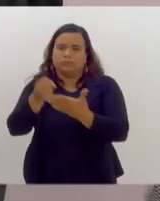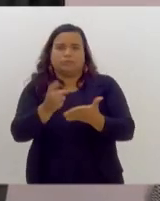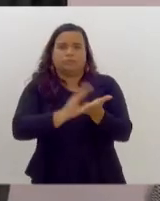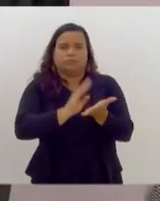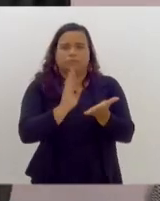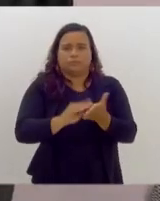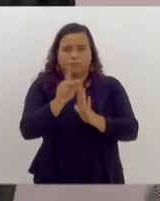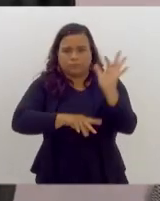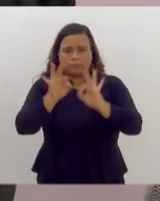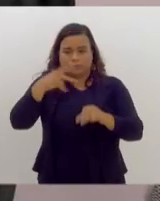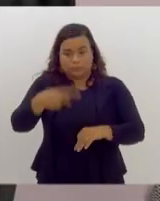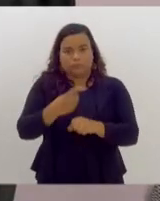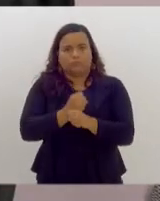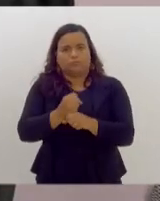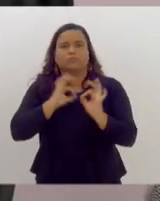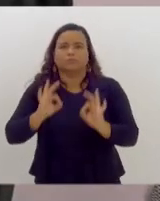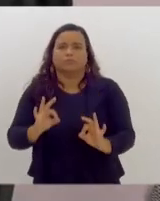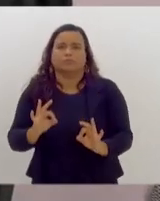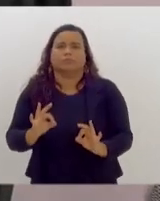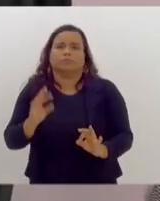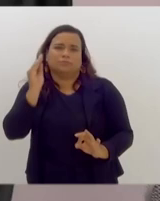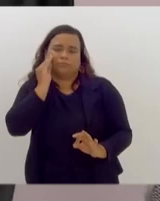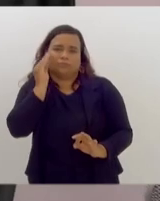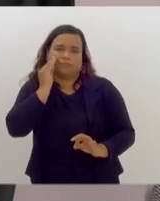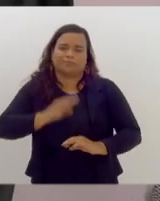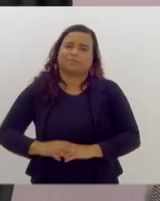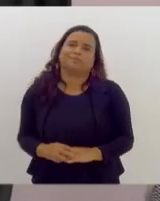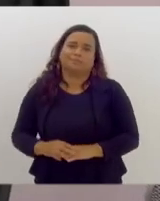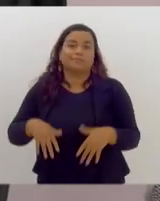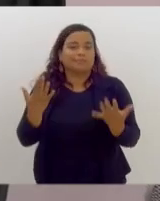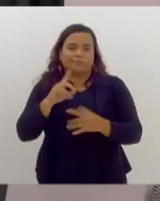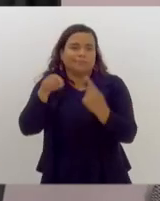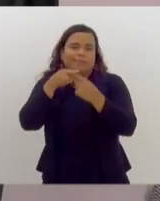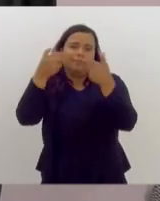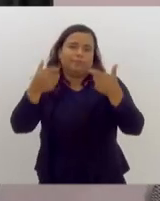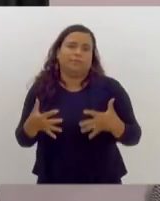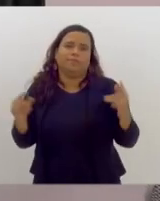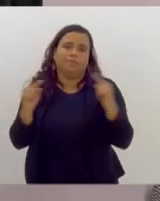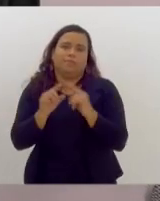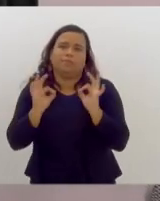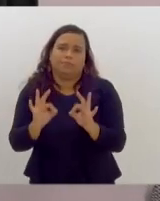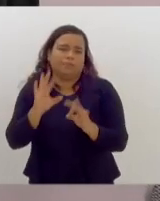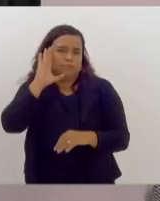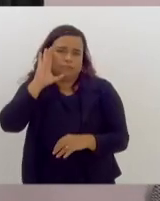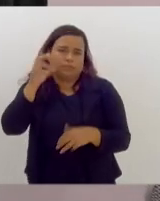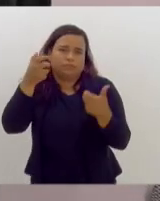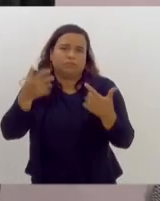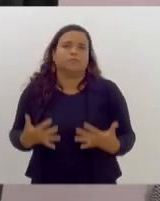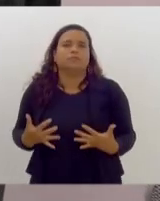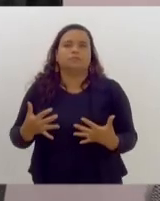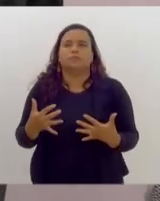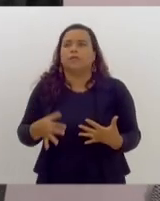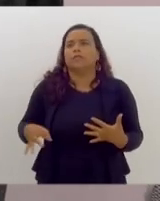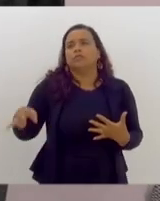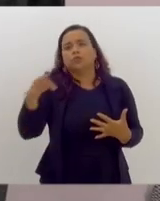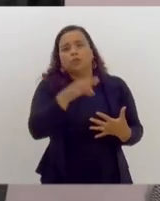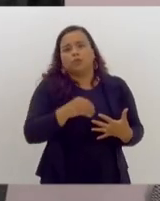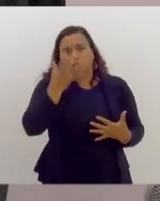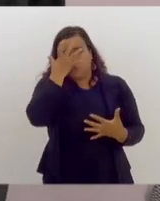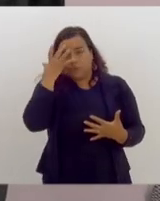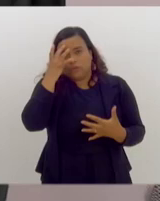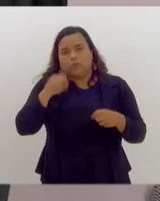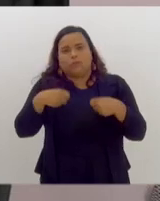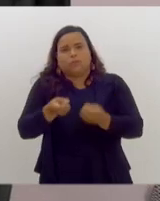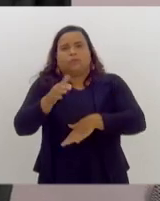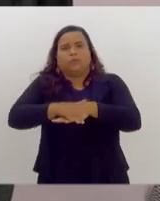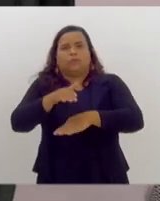projeto ainda esse ano. Então, sendo muito objetivo, né, e direto com todos os atores que constroem a